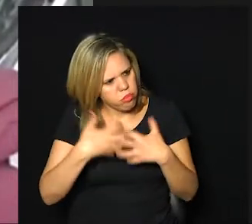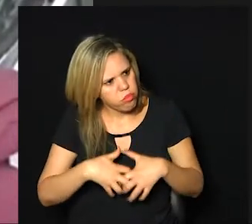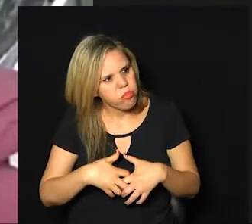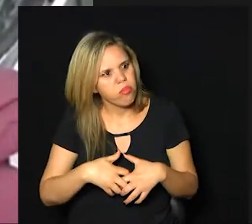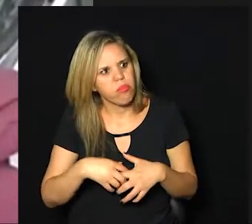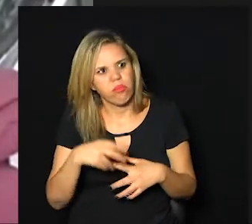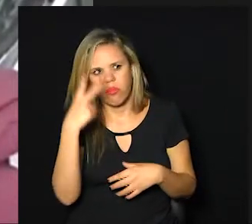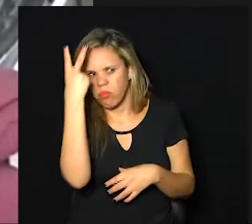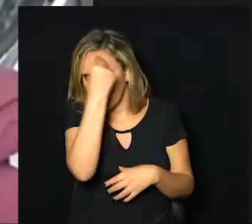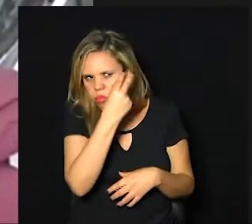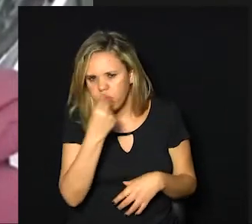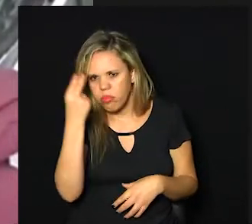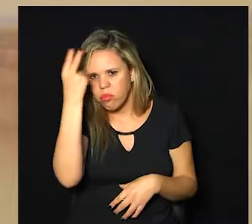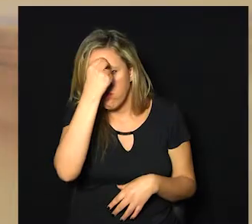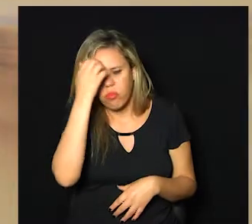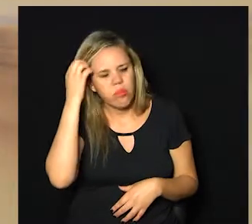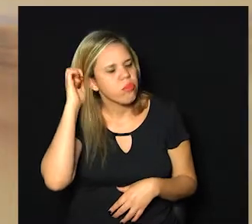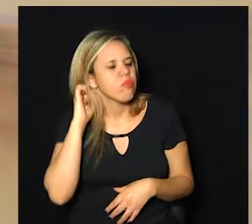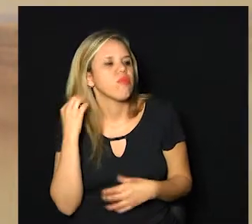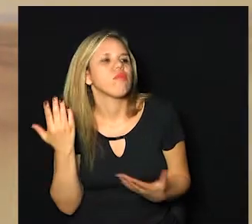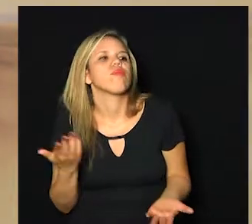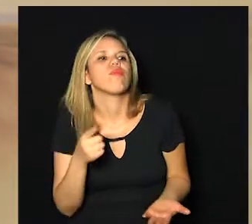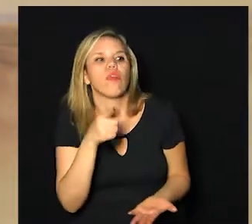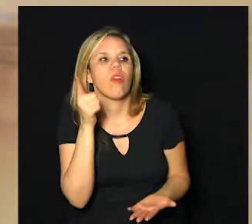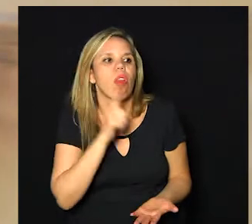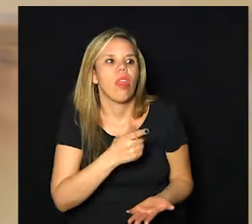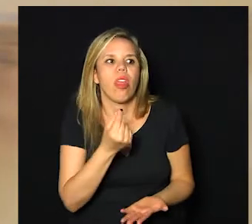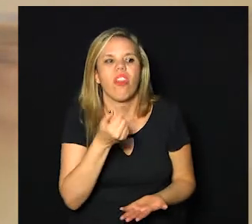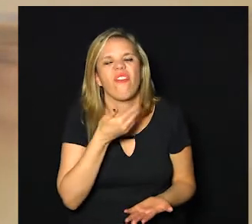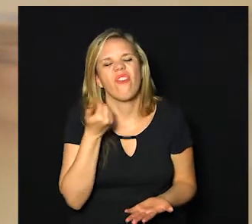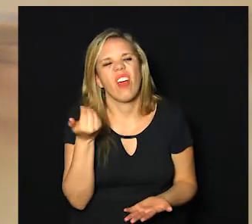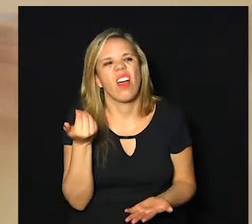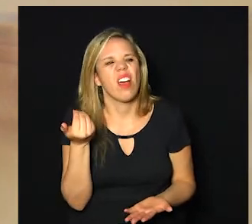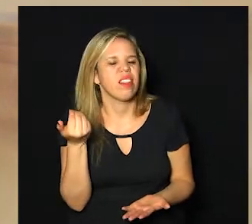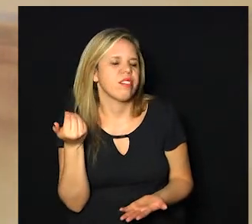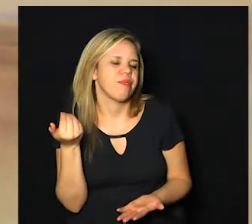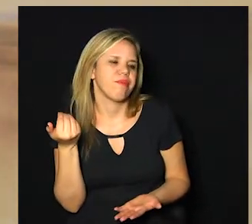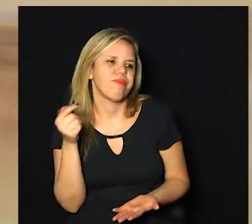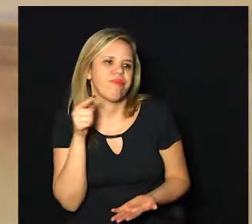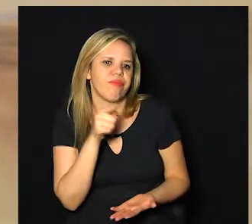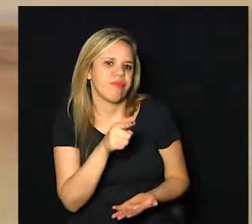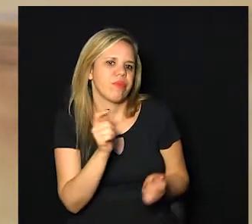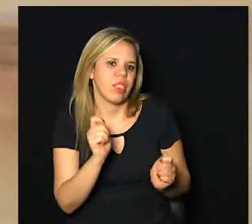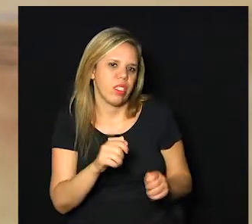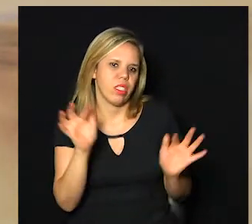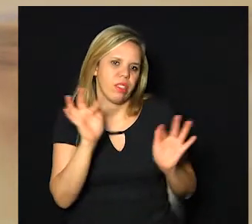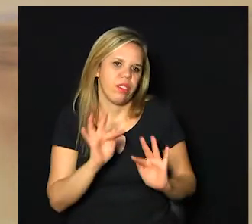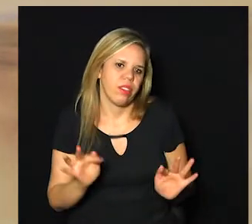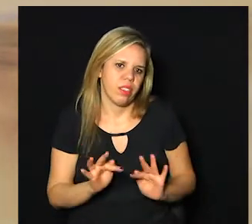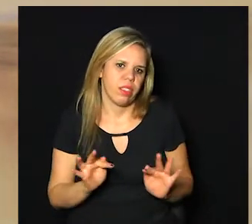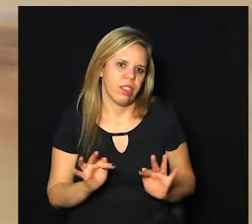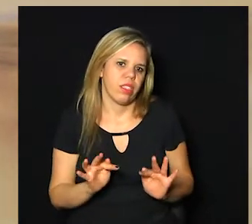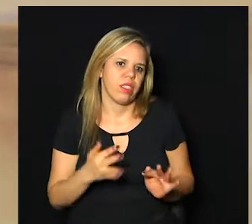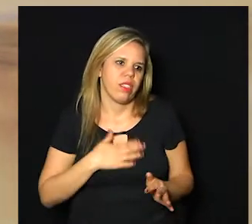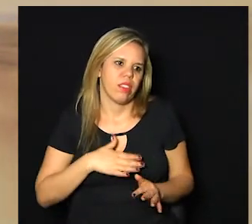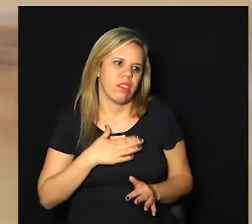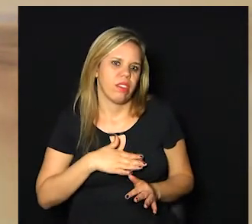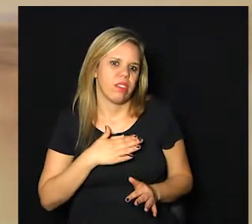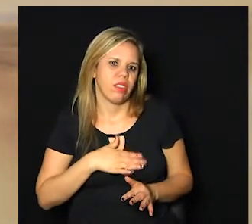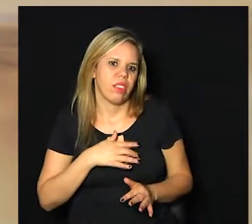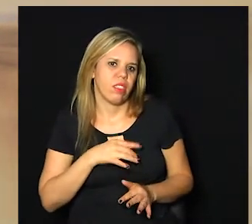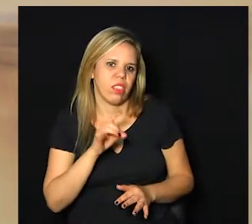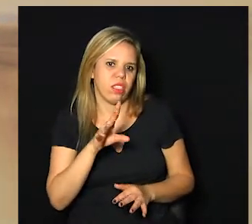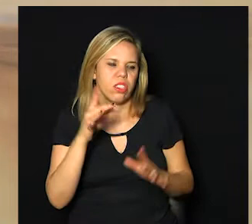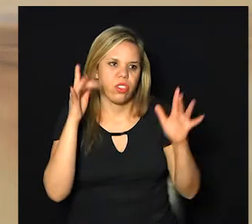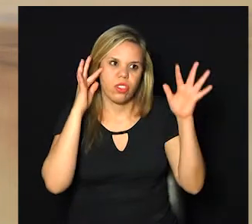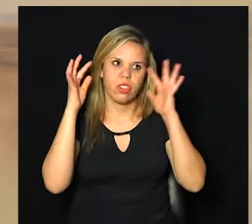a ilusão de que você ganha dinheiro fácil, de que você pode ser feliz de uma forma tranquila, que é só